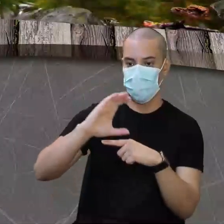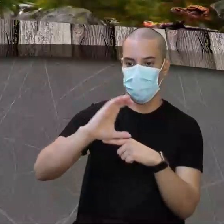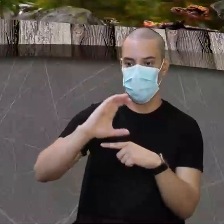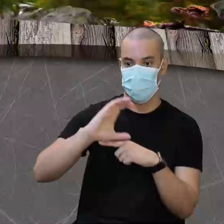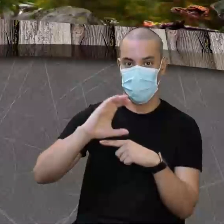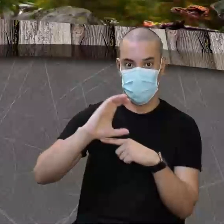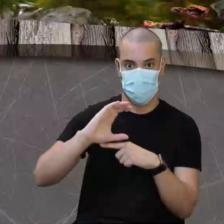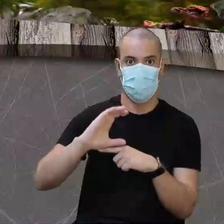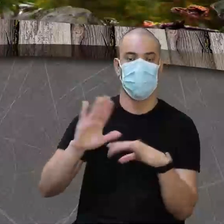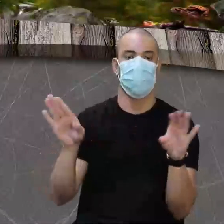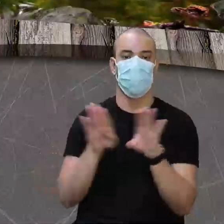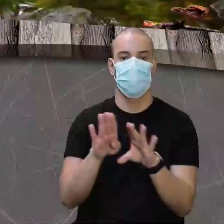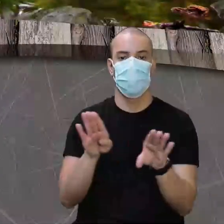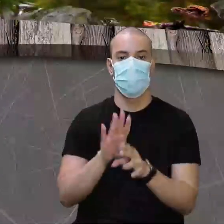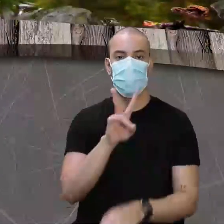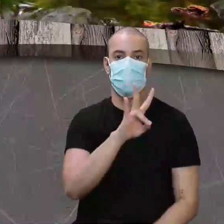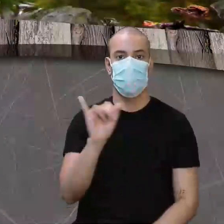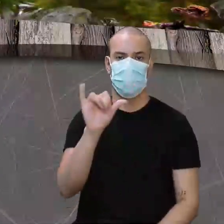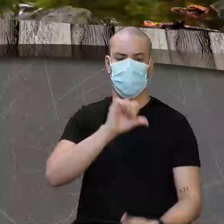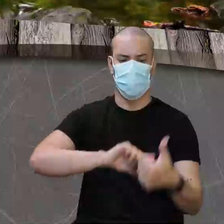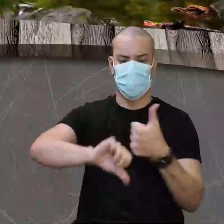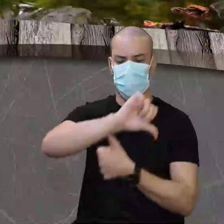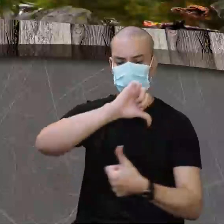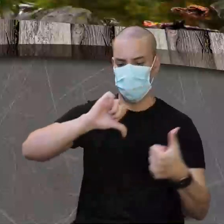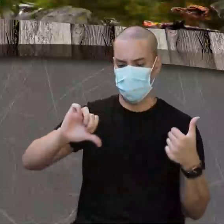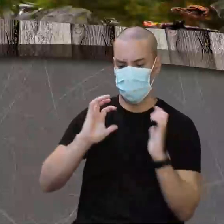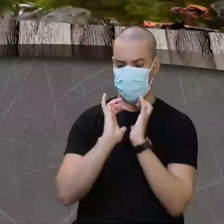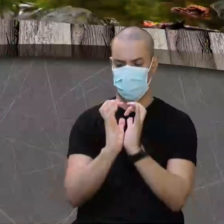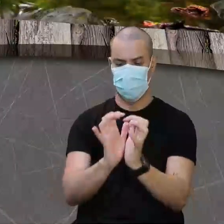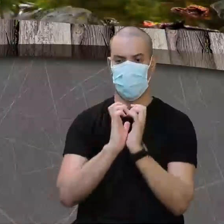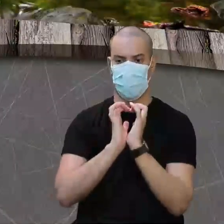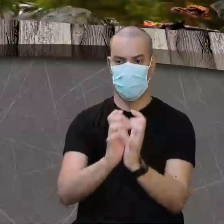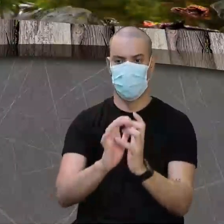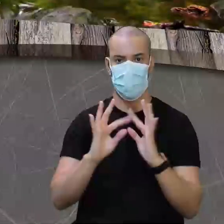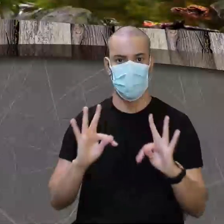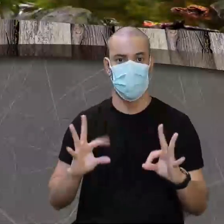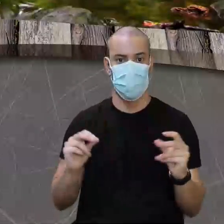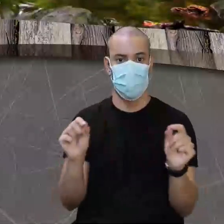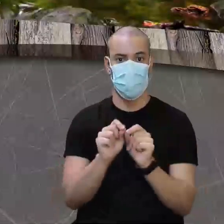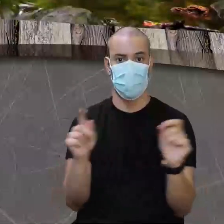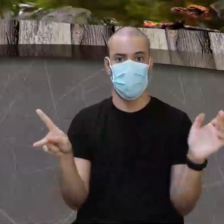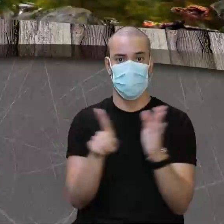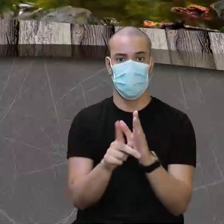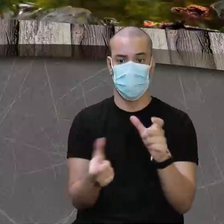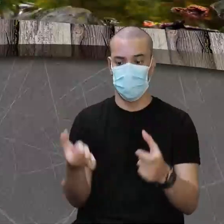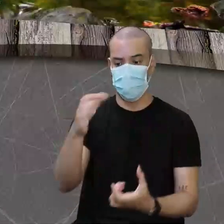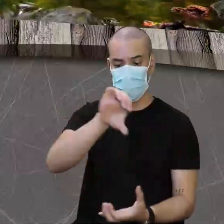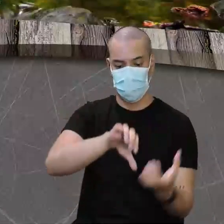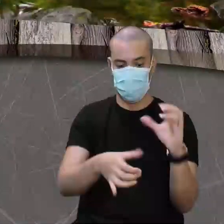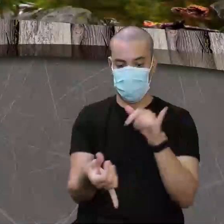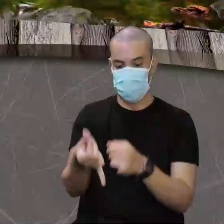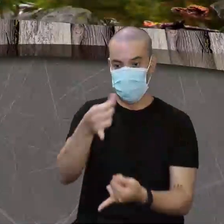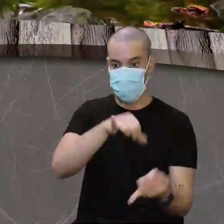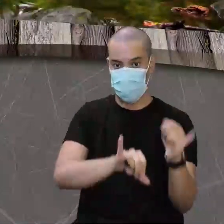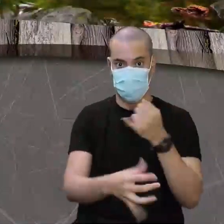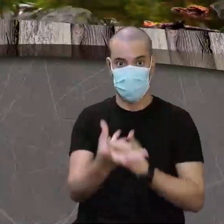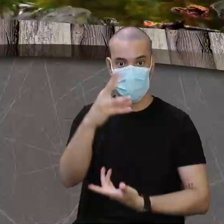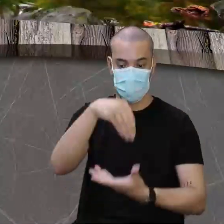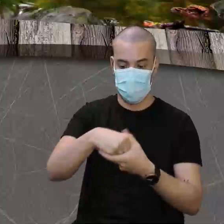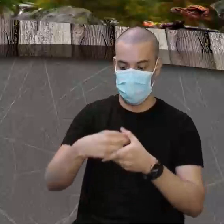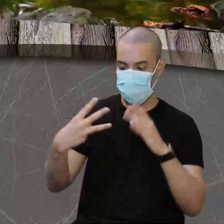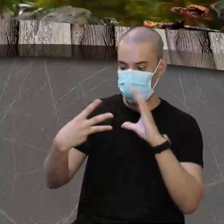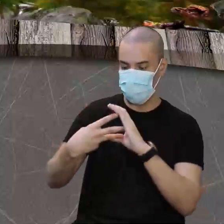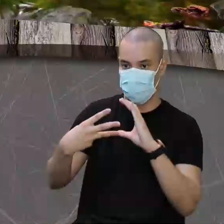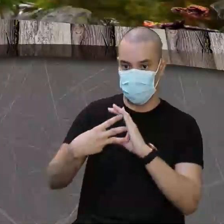para isso, vão metabolizar tudo isso, vão ter reações químicas acontecendo nas células